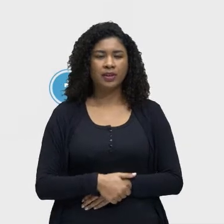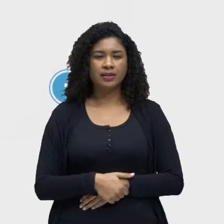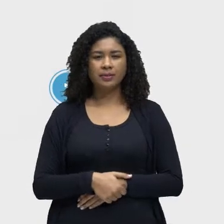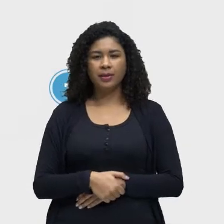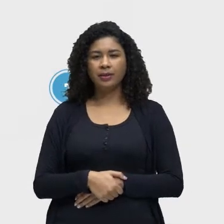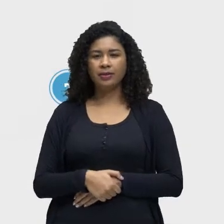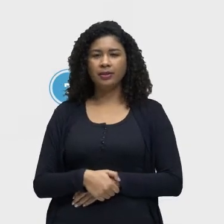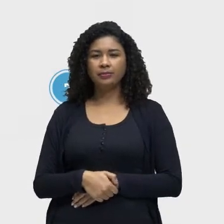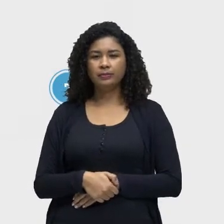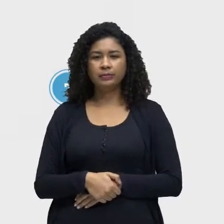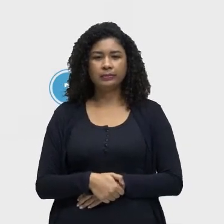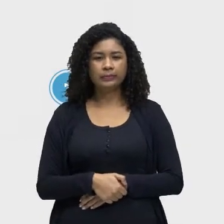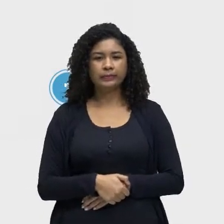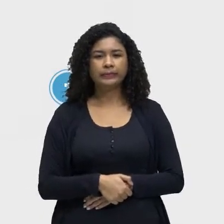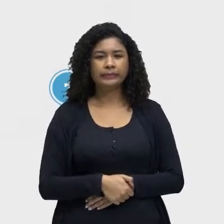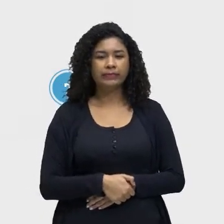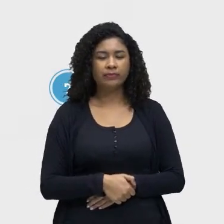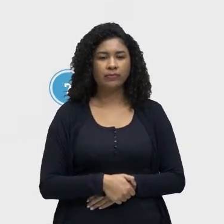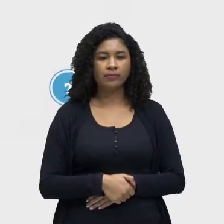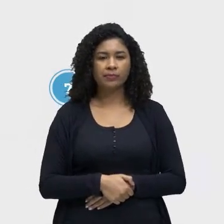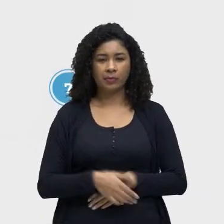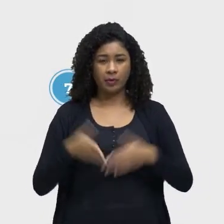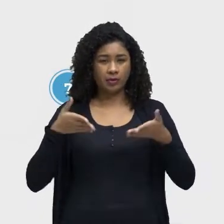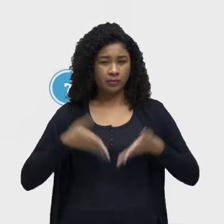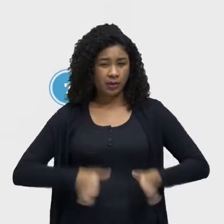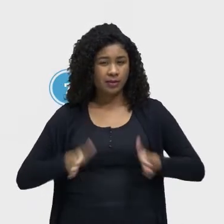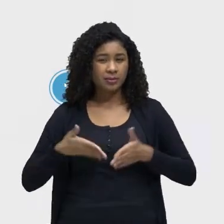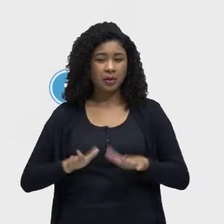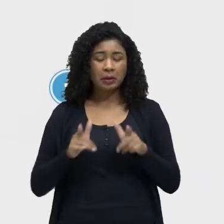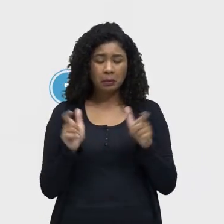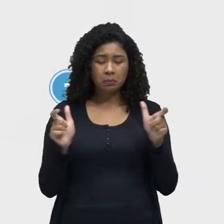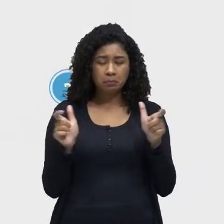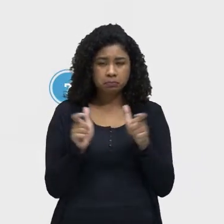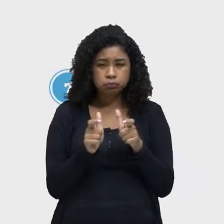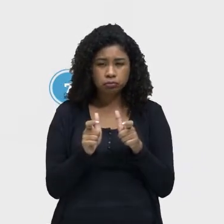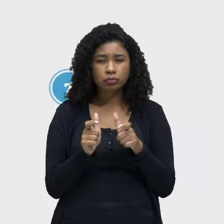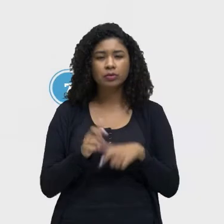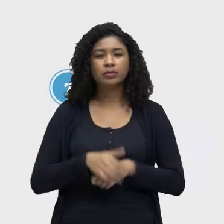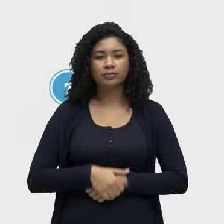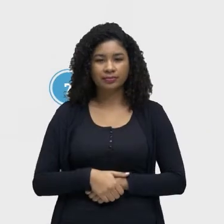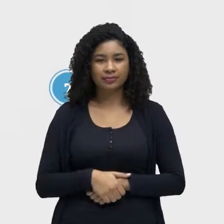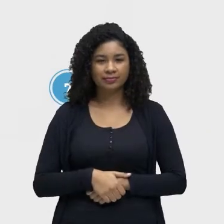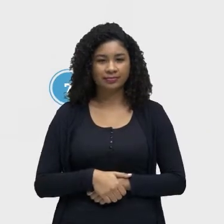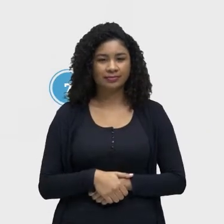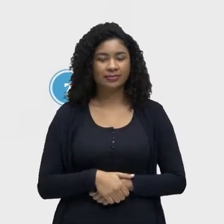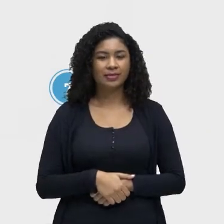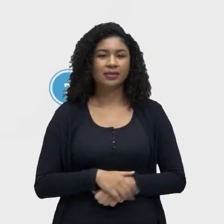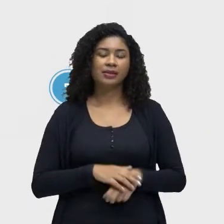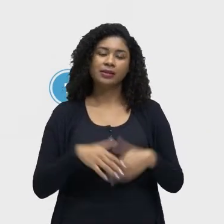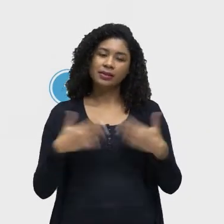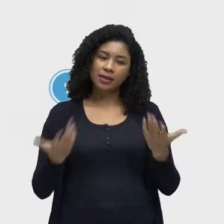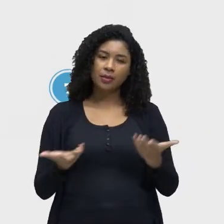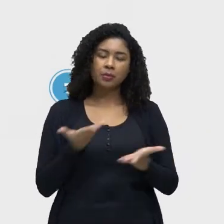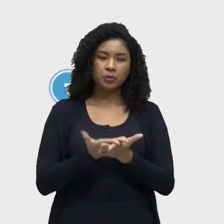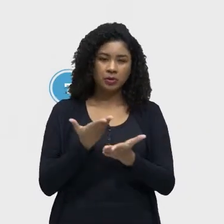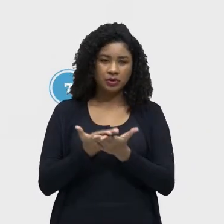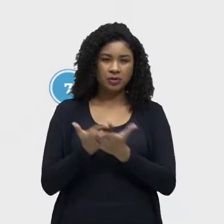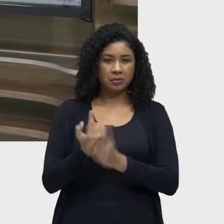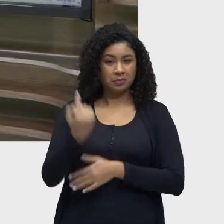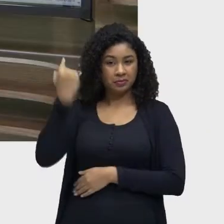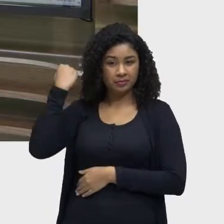uma população envelhecida, resultado de uma alta expectativa de vida. Então, como verificamos no conteúdo da aula